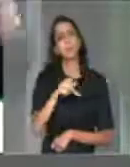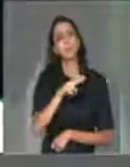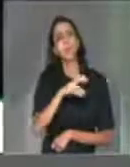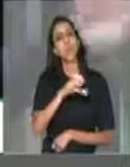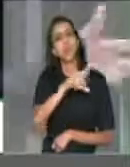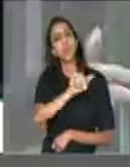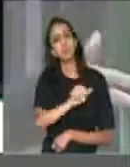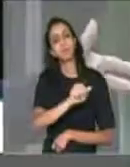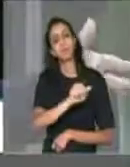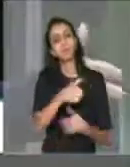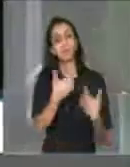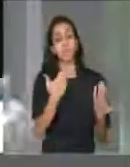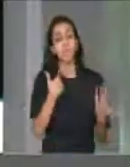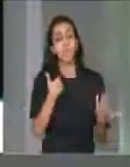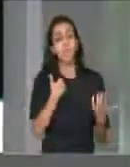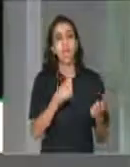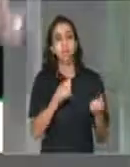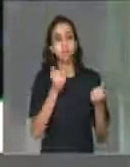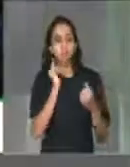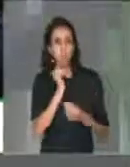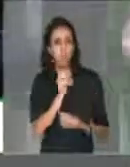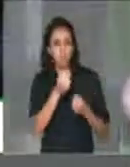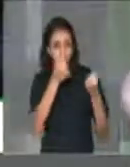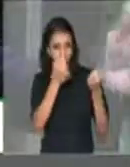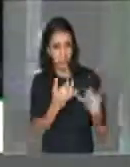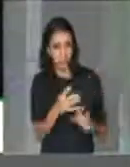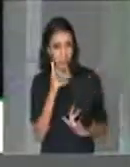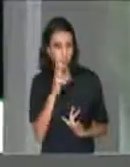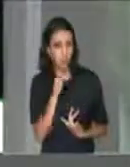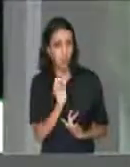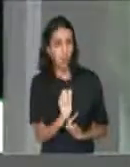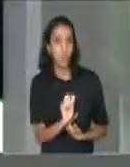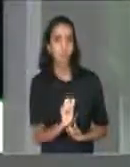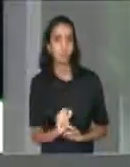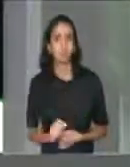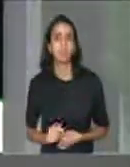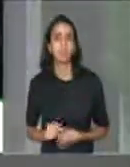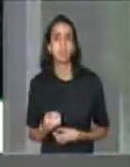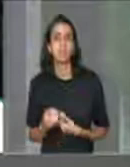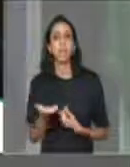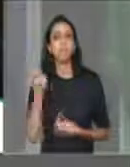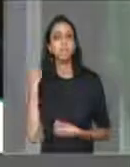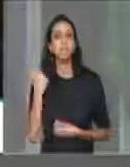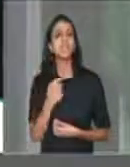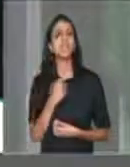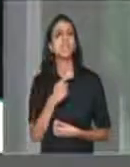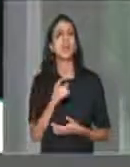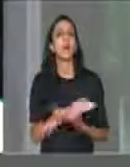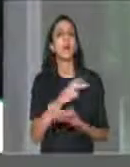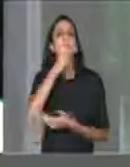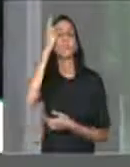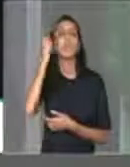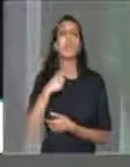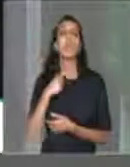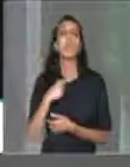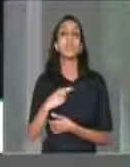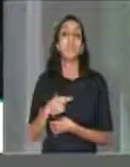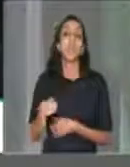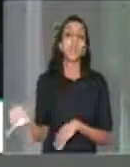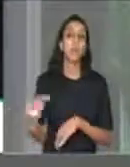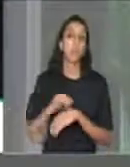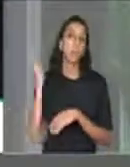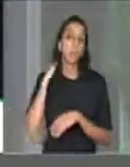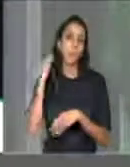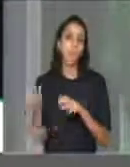contar um pouco dessa história, para que Belém fosse incluída, né, no contexto das